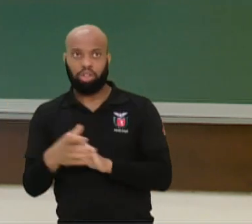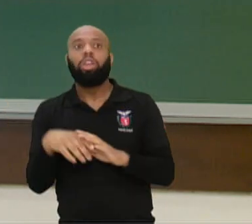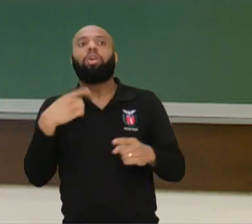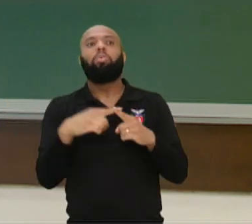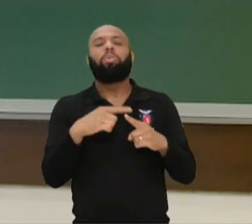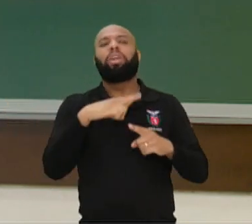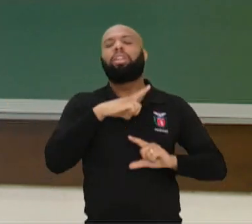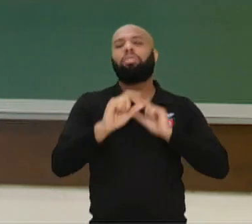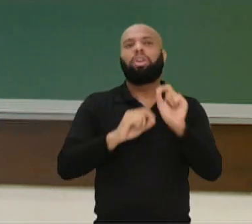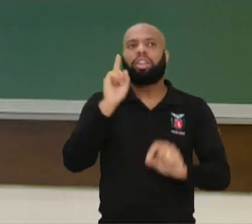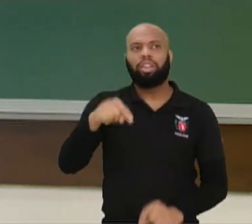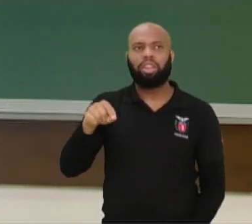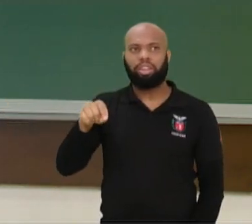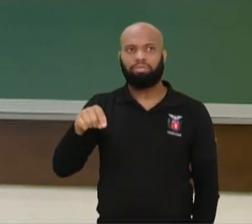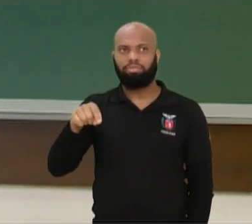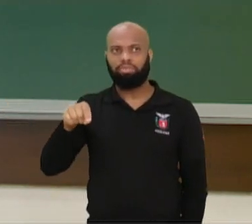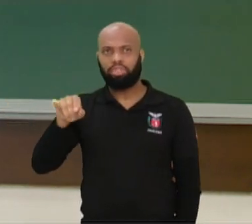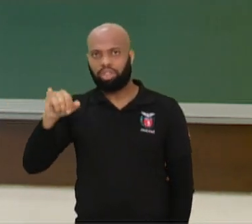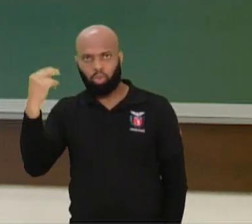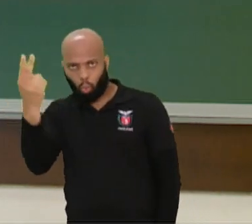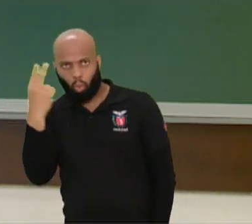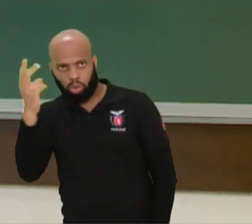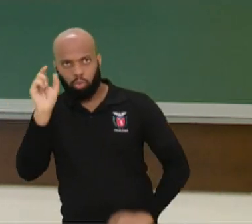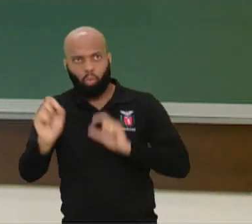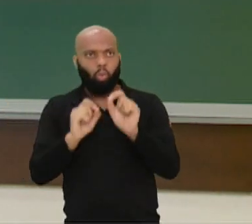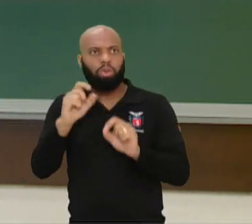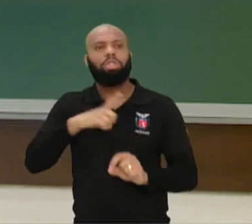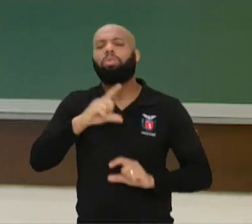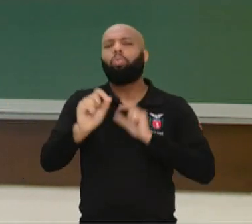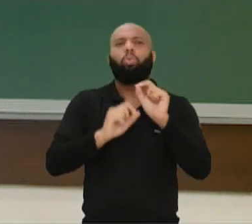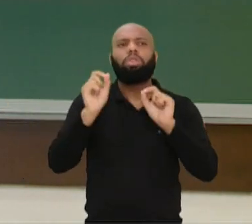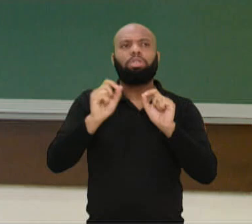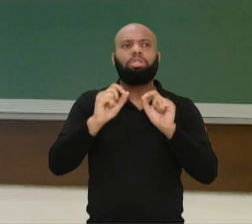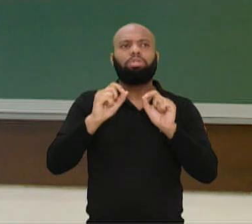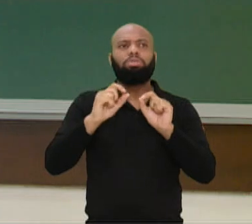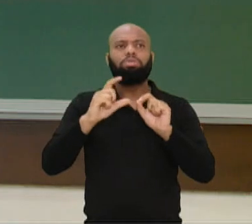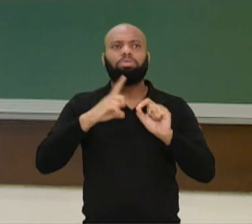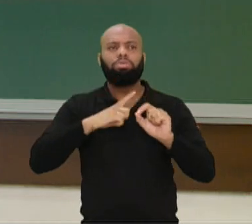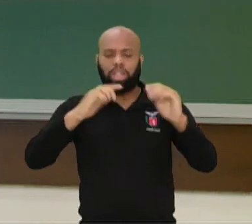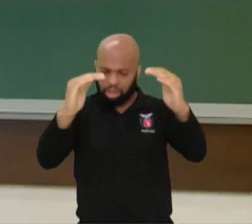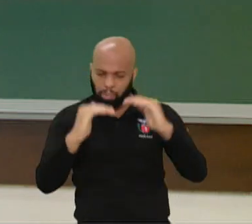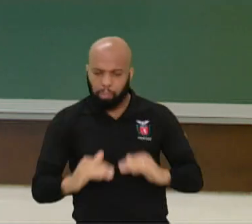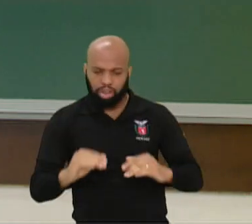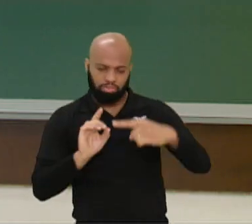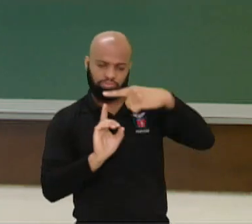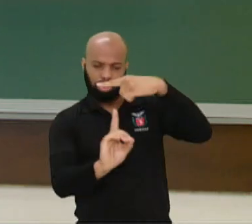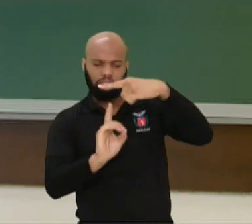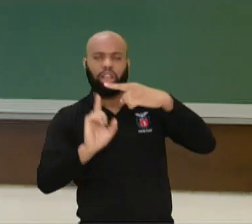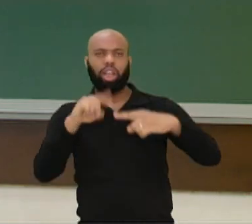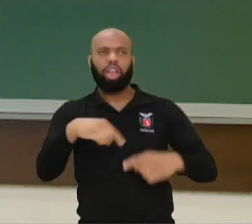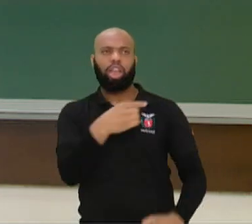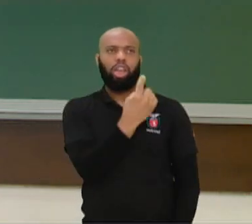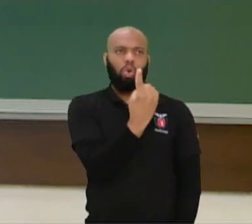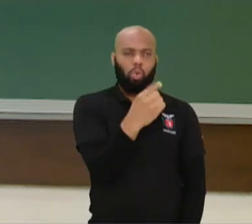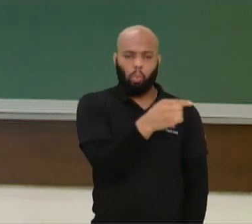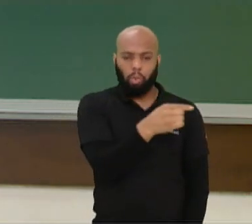eu substitui por menos 1. E como é que ficou o denominador? 1 menos menos 1 é mais 1, fica